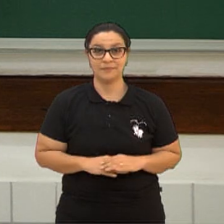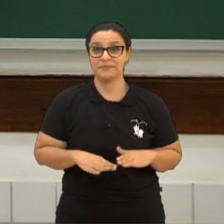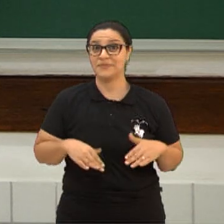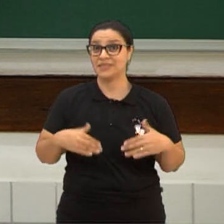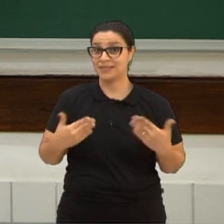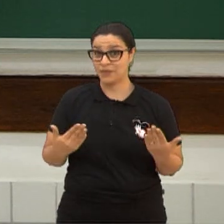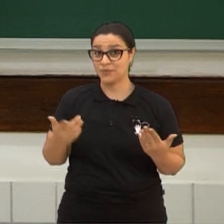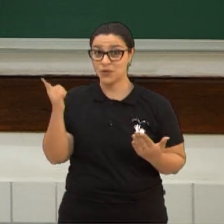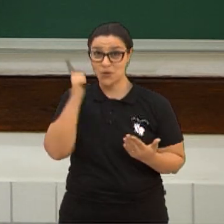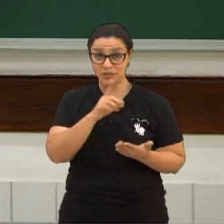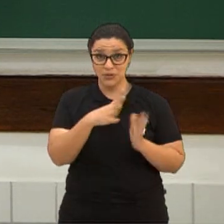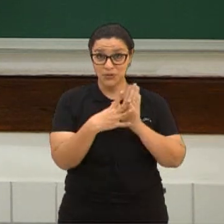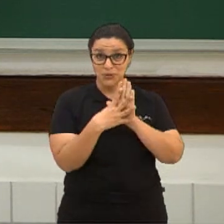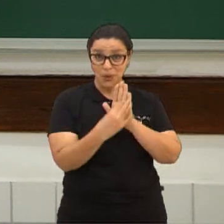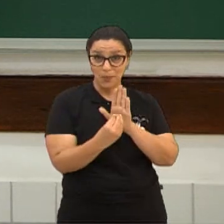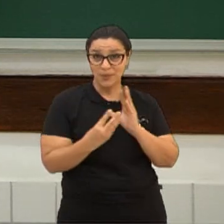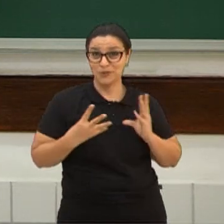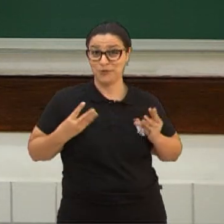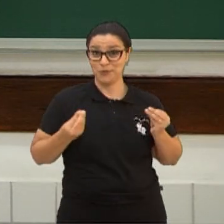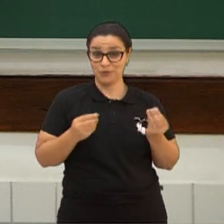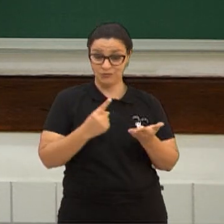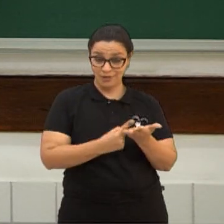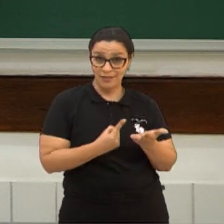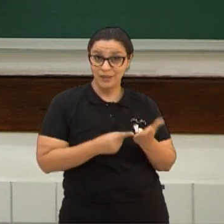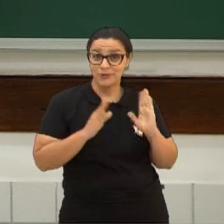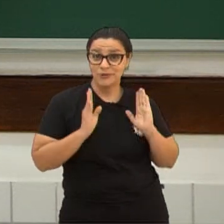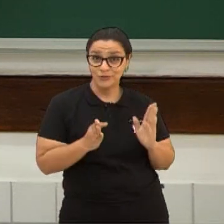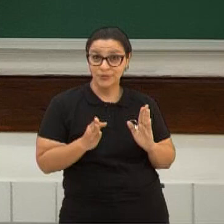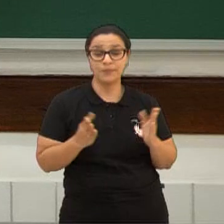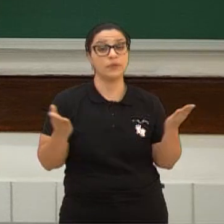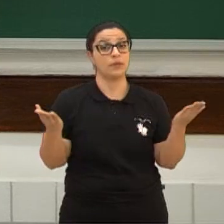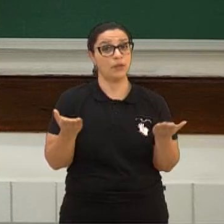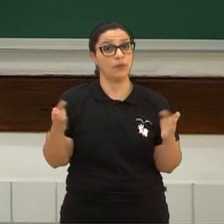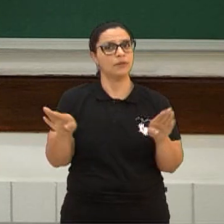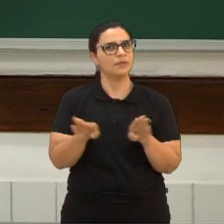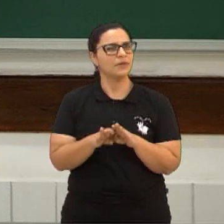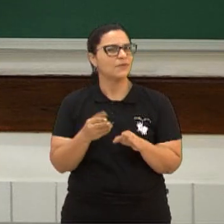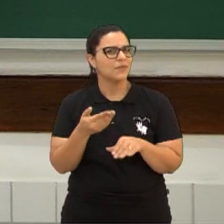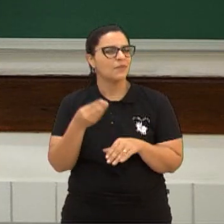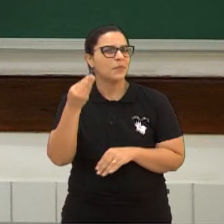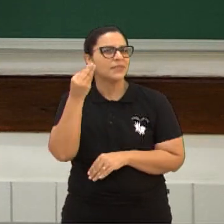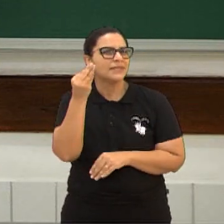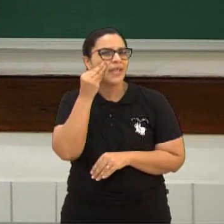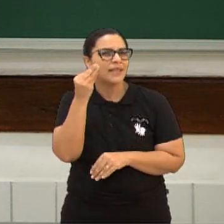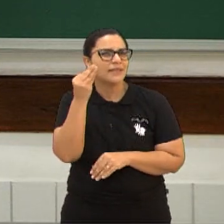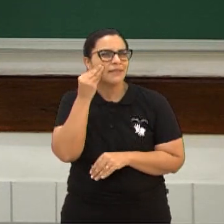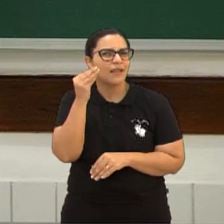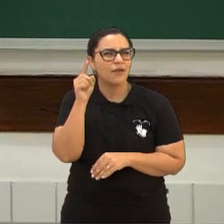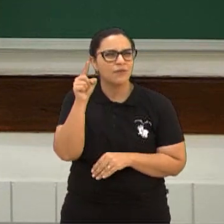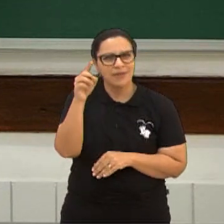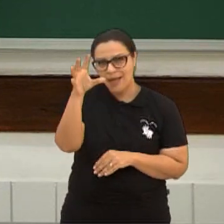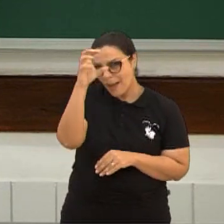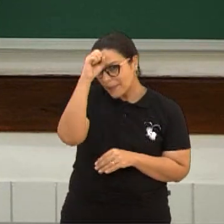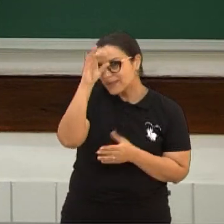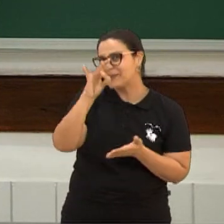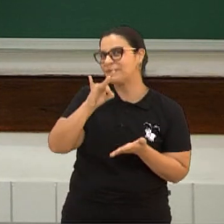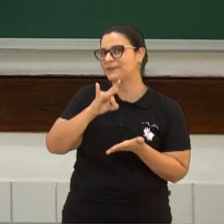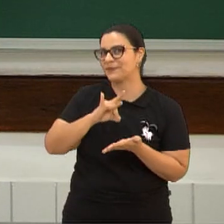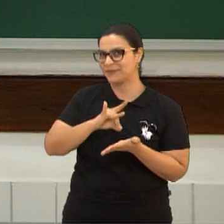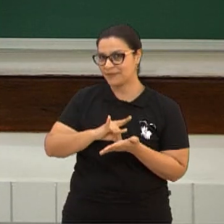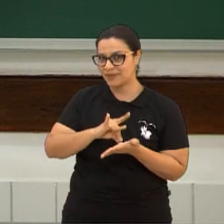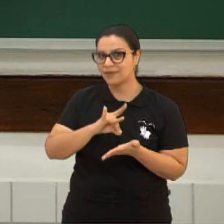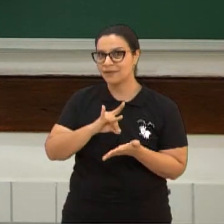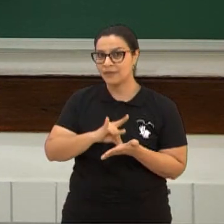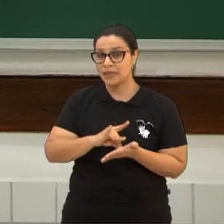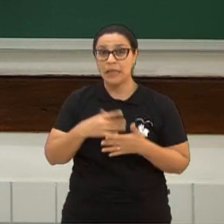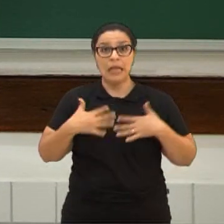E aí, conseguiu copiar? Bom, vamos já começar a testar se a gente está aprendendo? Não